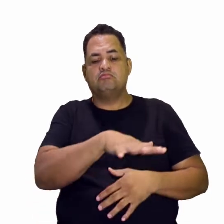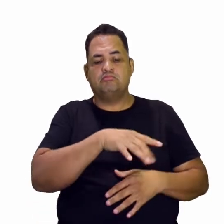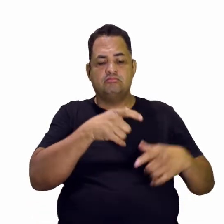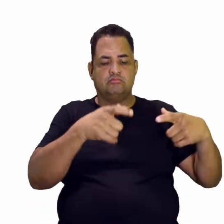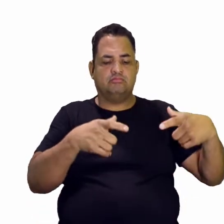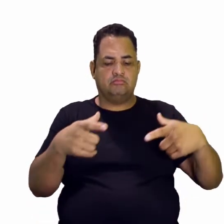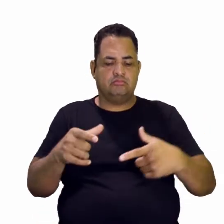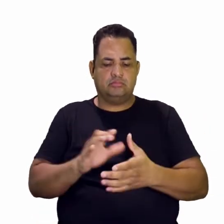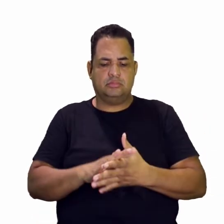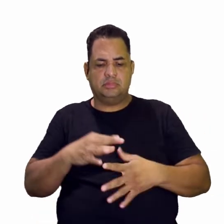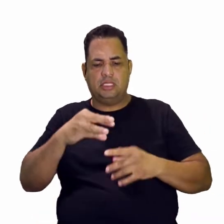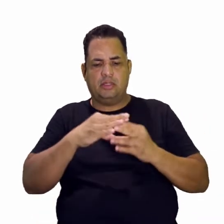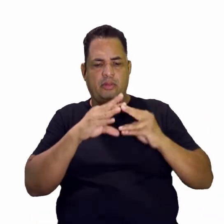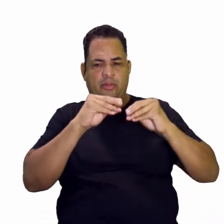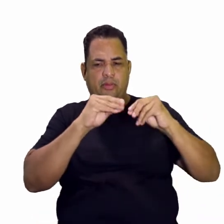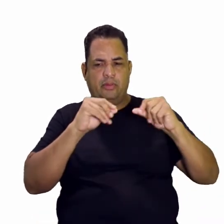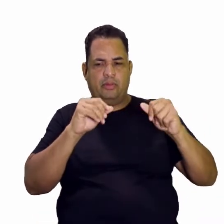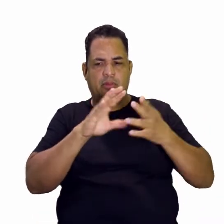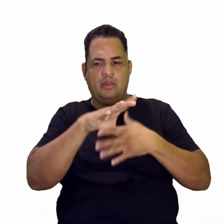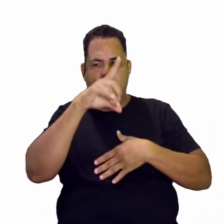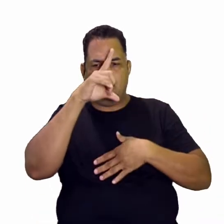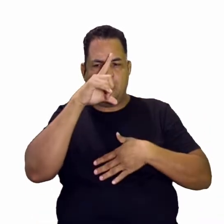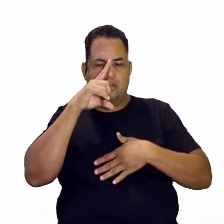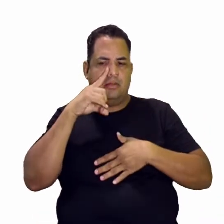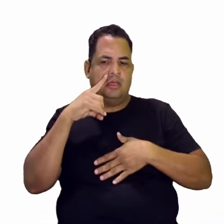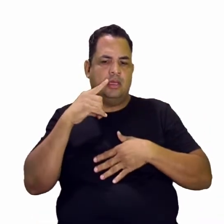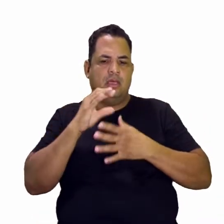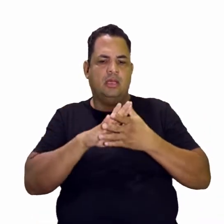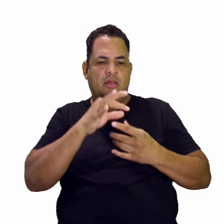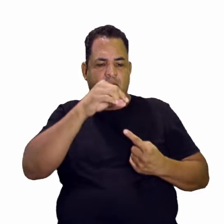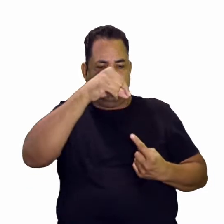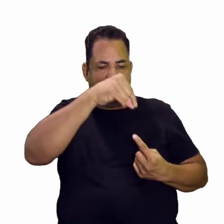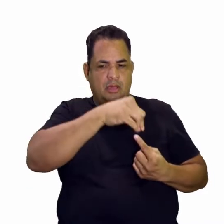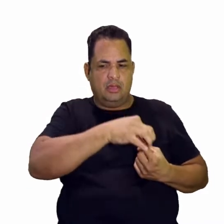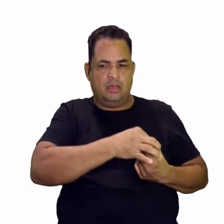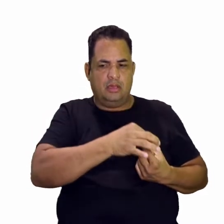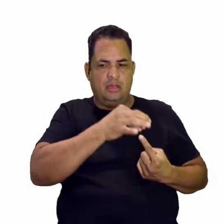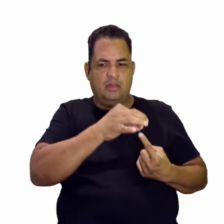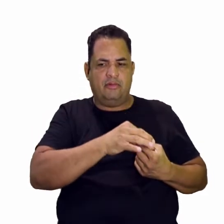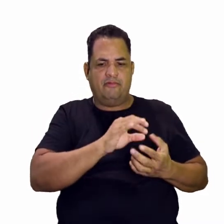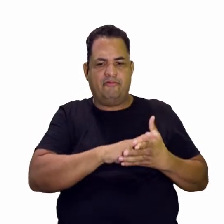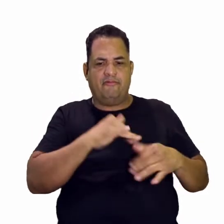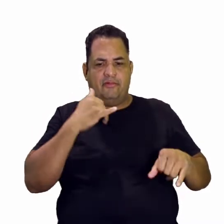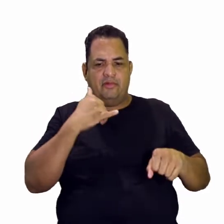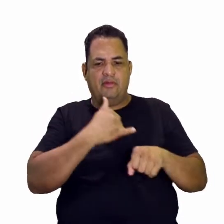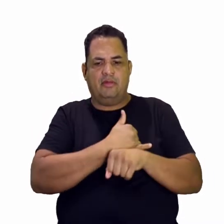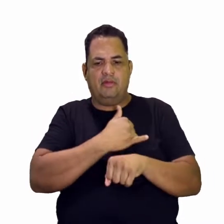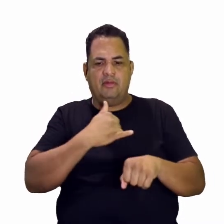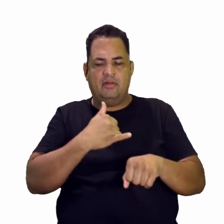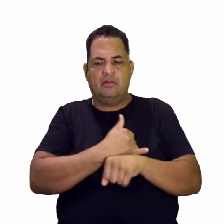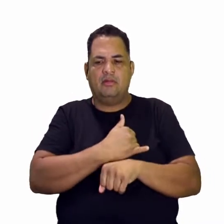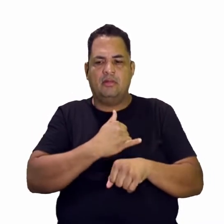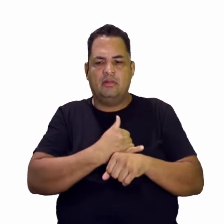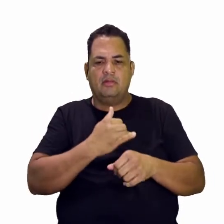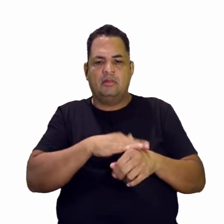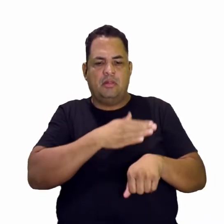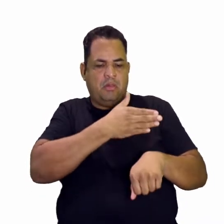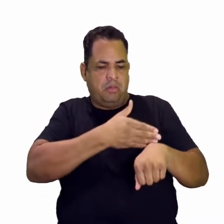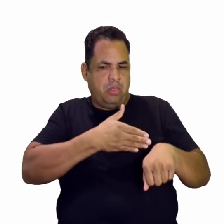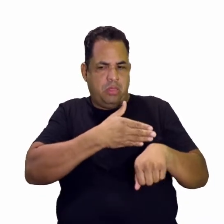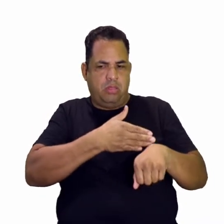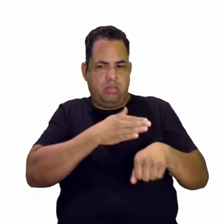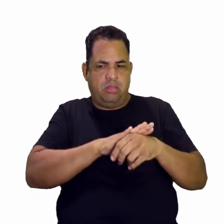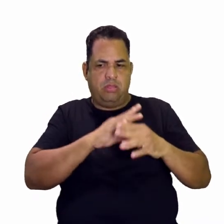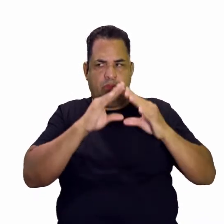ambientes oxidados, tá? Pregos enferrujados, algum ferro onde você está brincando ali, se corta,